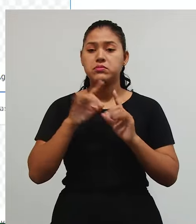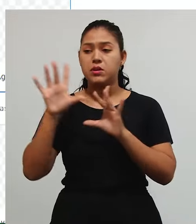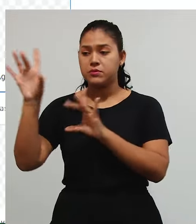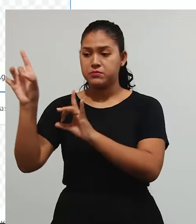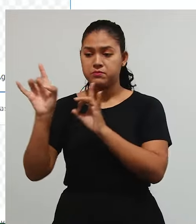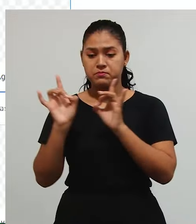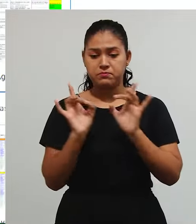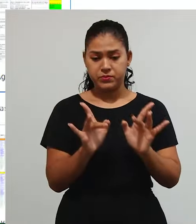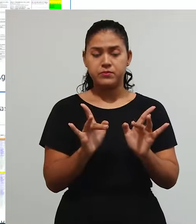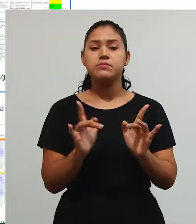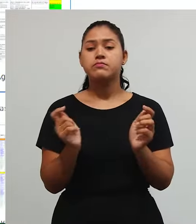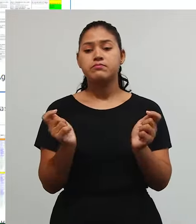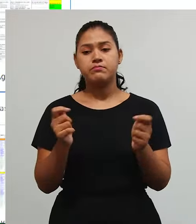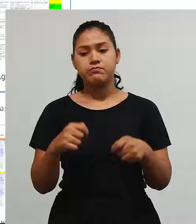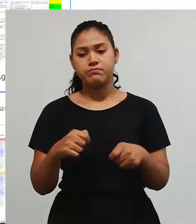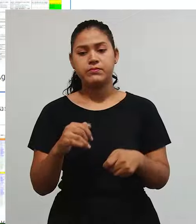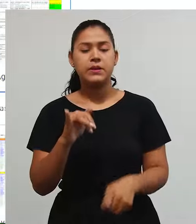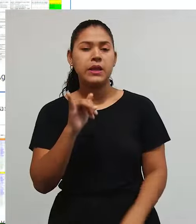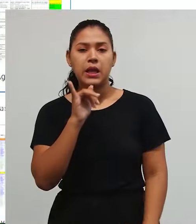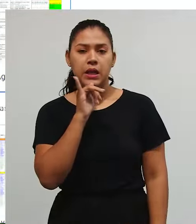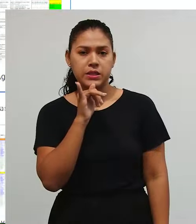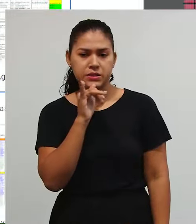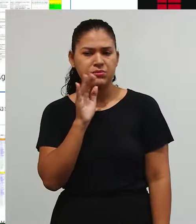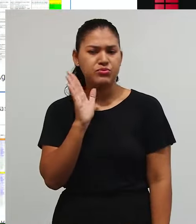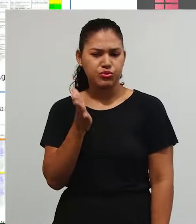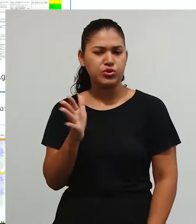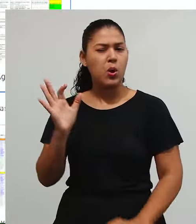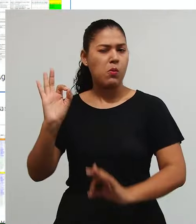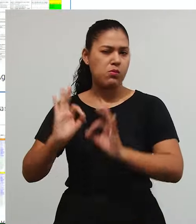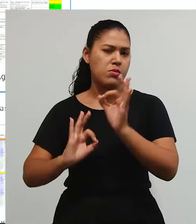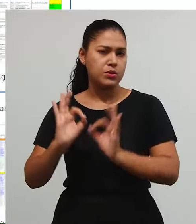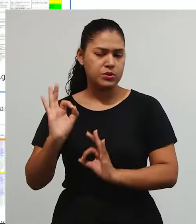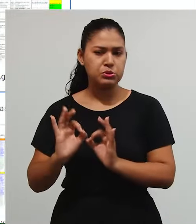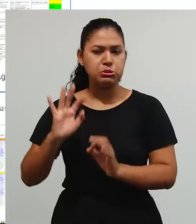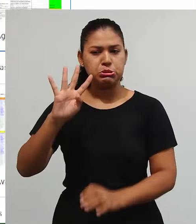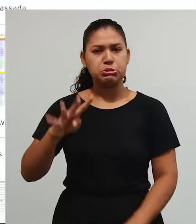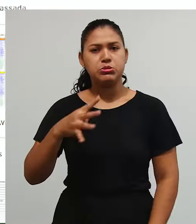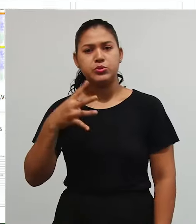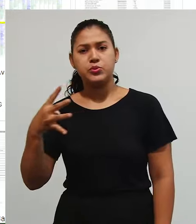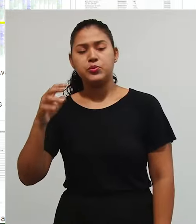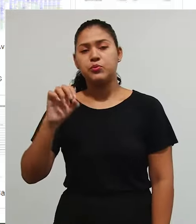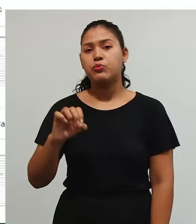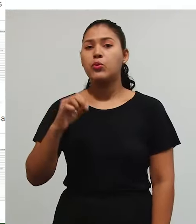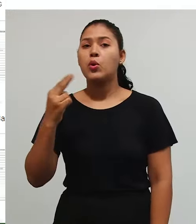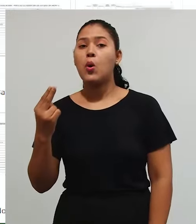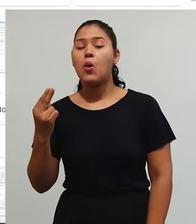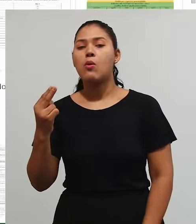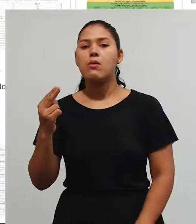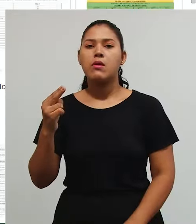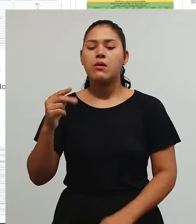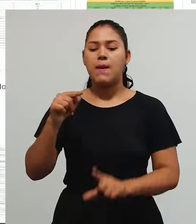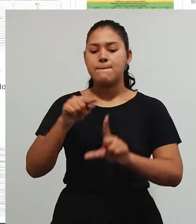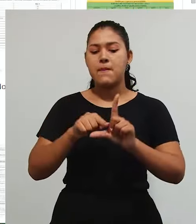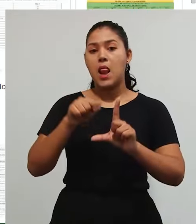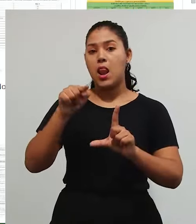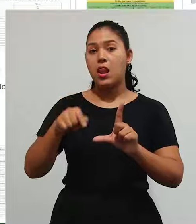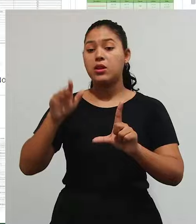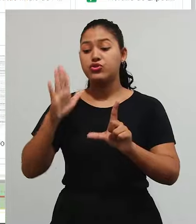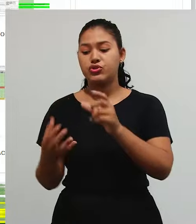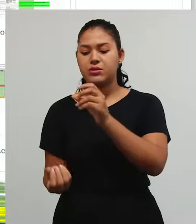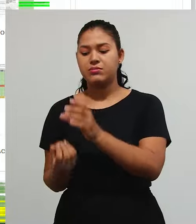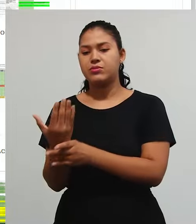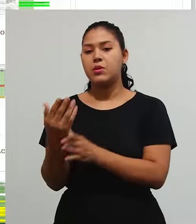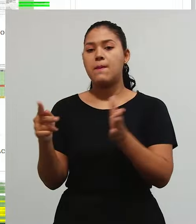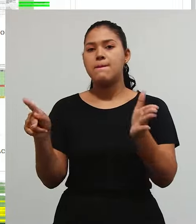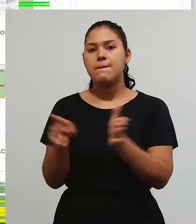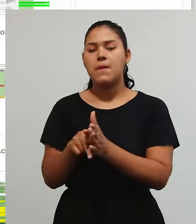você tenha gerado aí em algum lugar e tabelas que você já tenha criado aqui no Drive, tá? Então, como é que você inclui